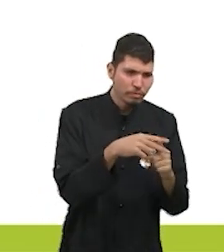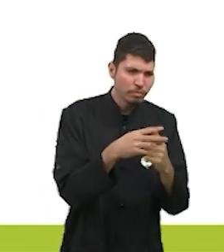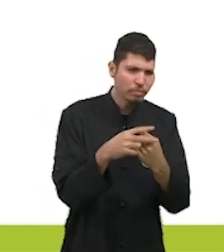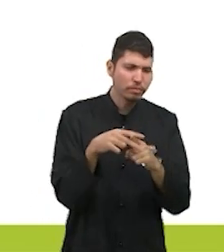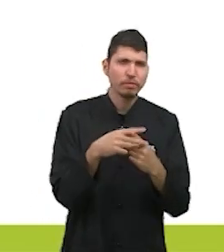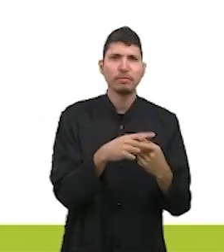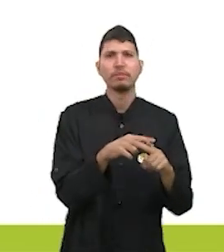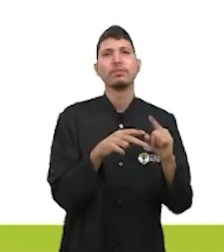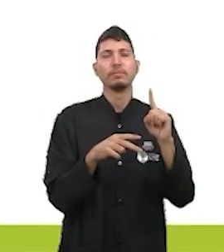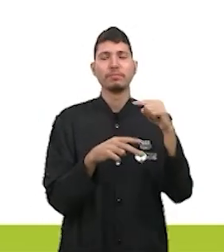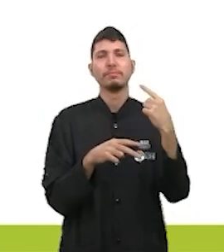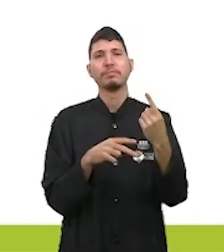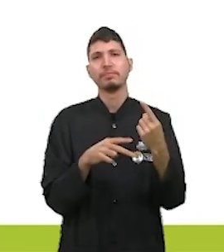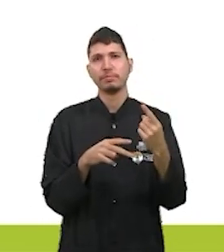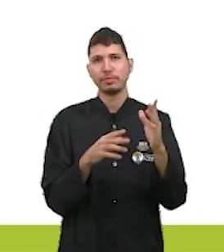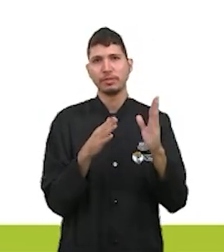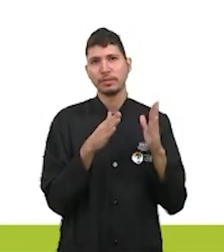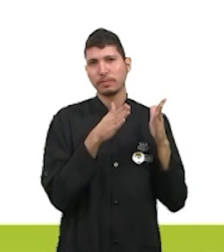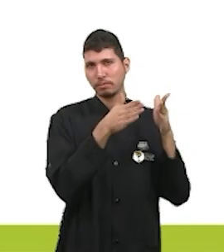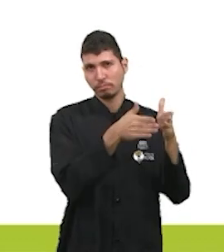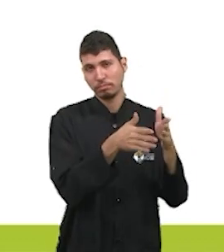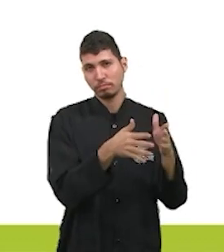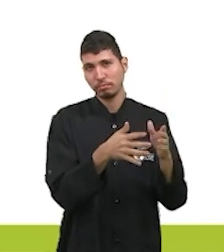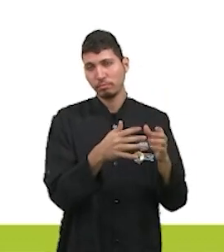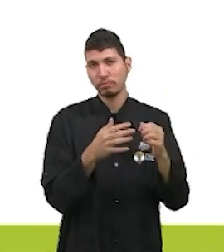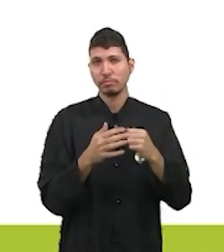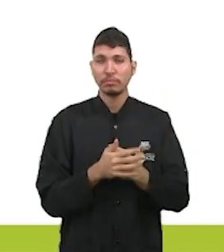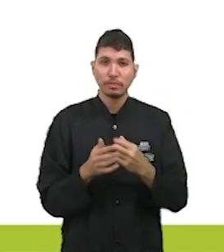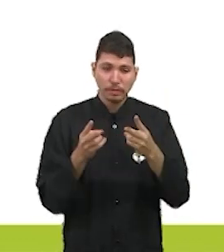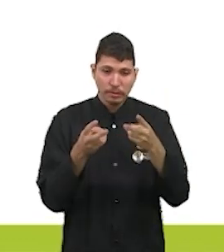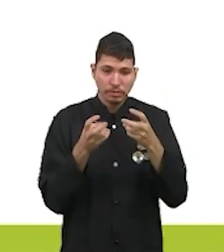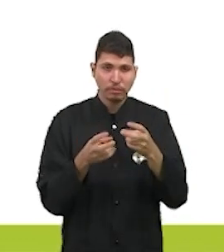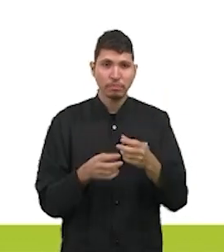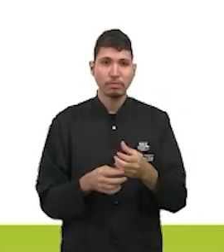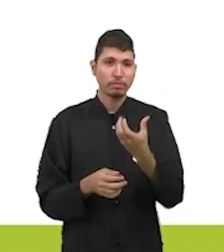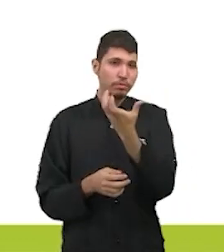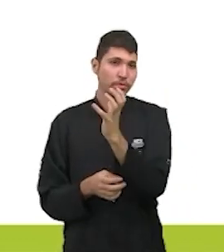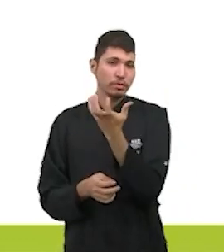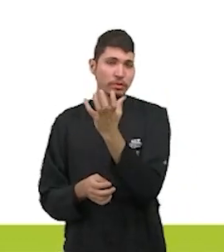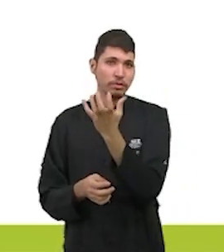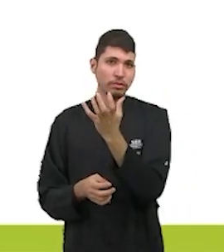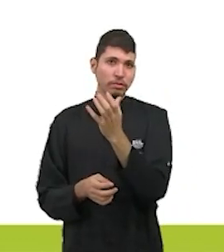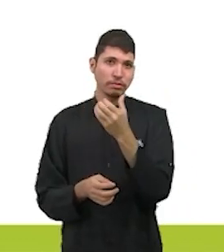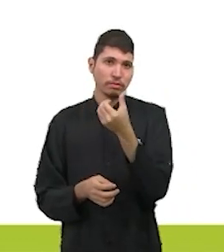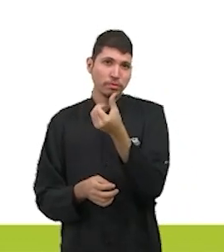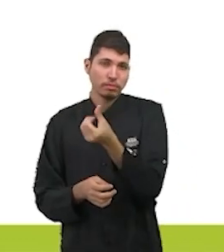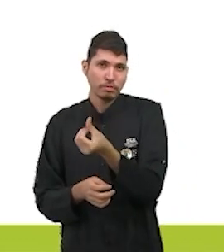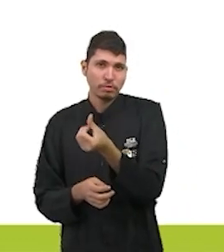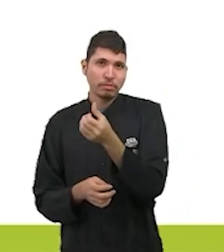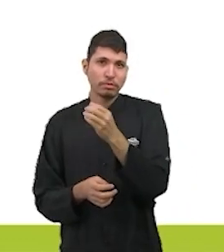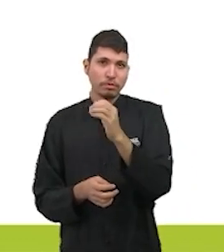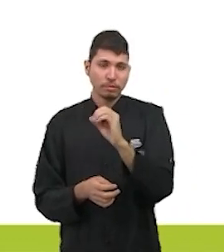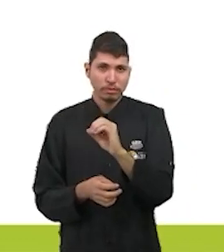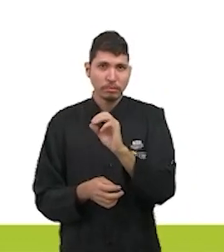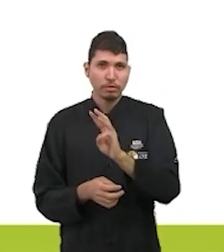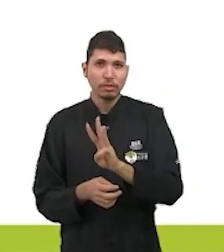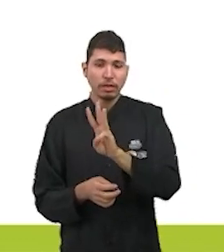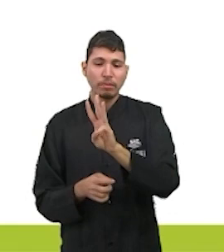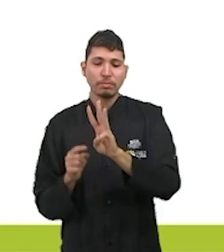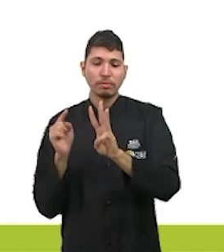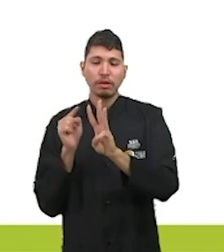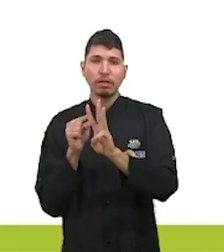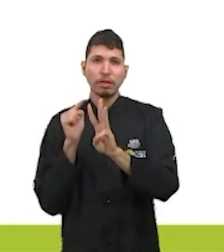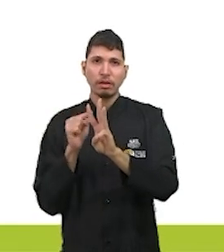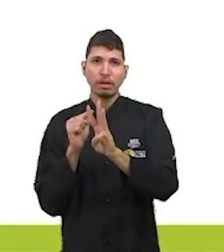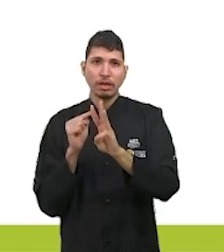as lâmpadas eram de 60. Esse W, gente, é de potência. Aí a gente chama